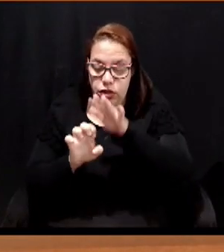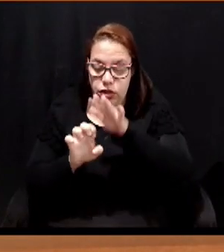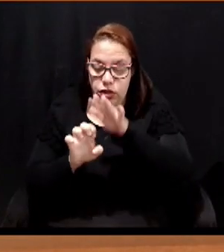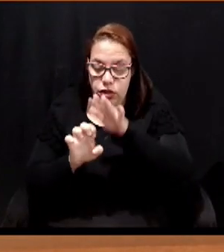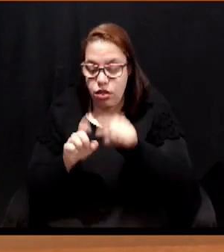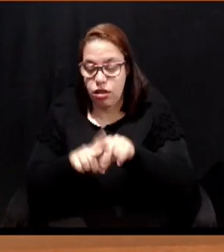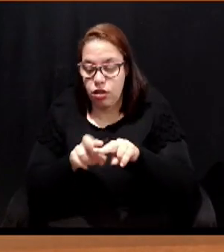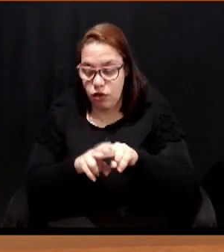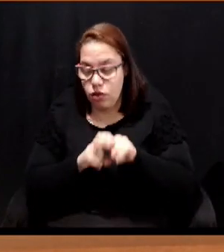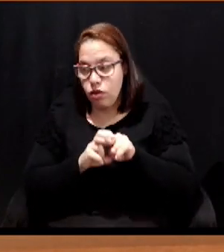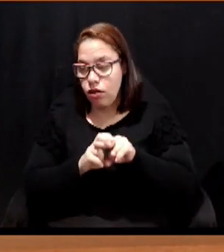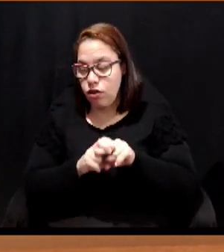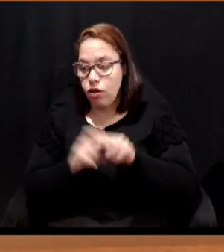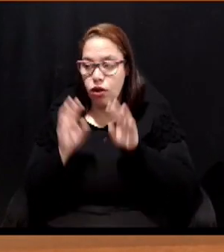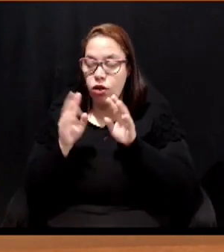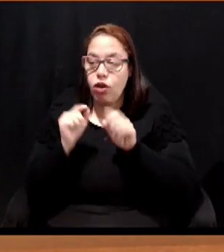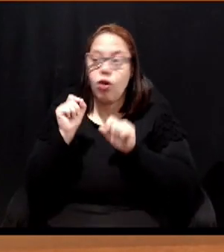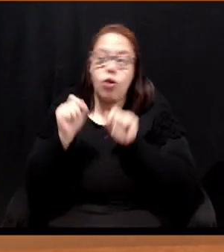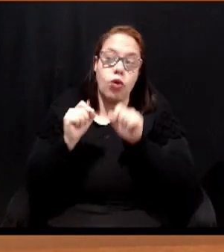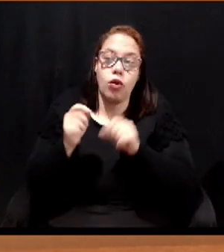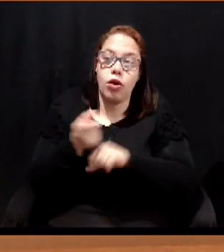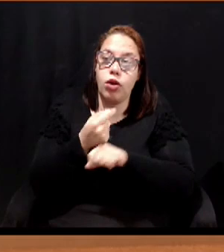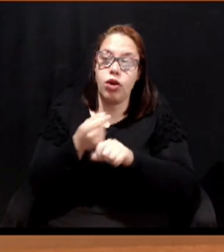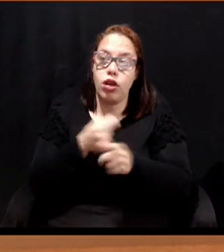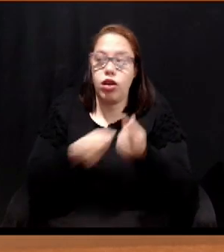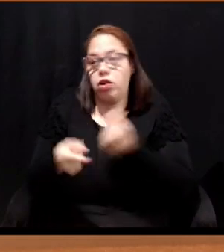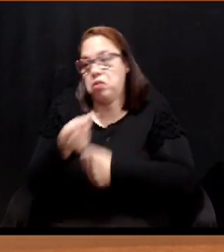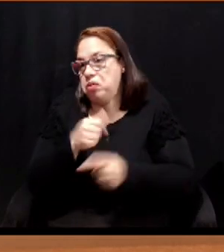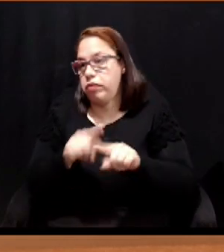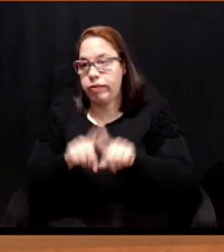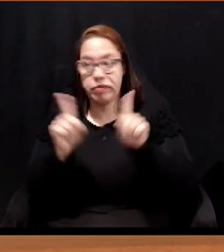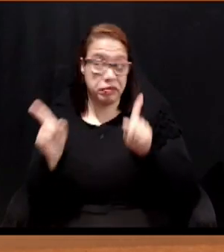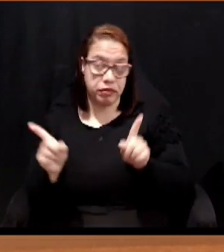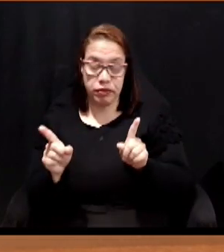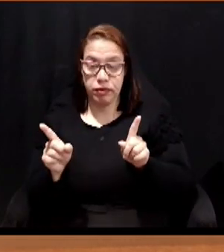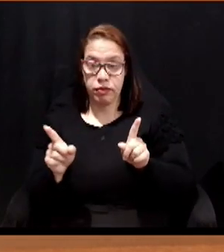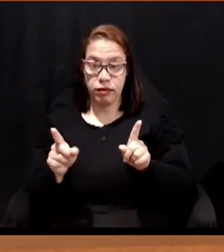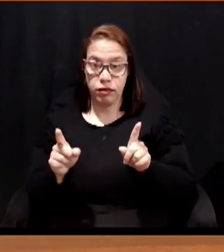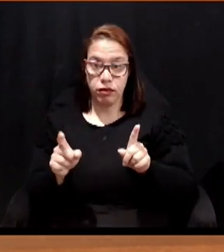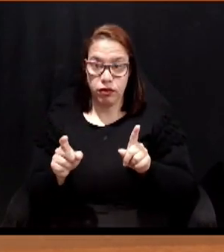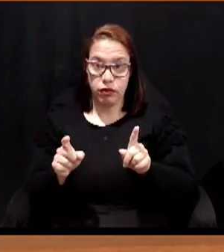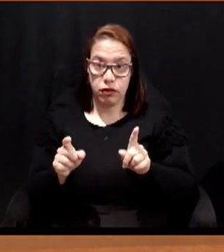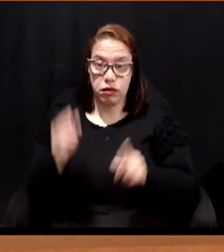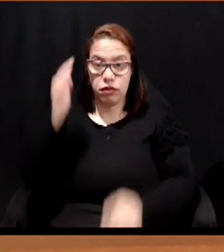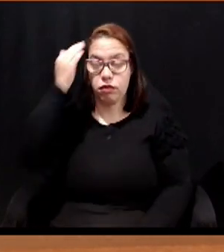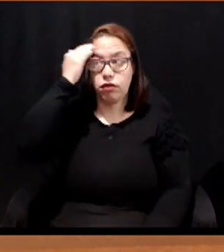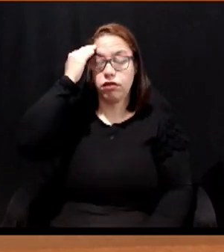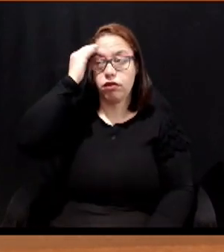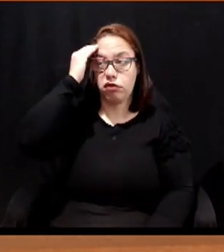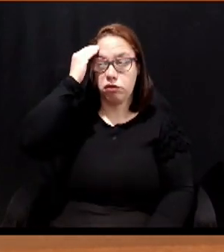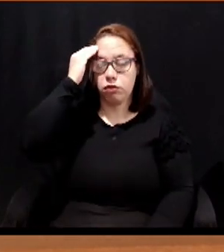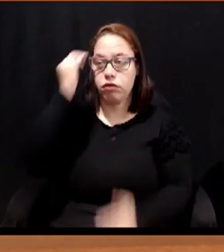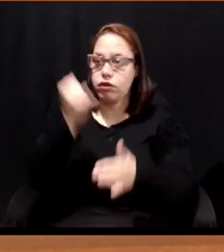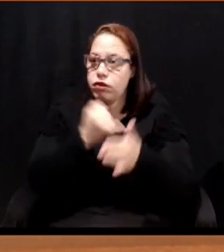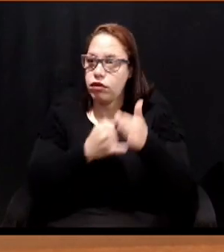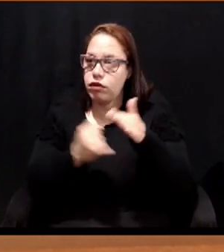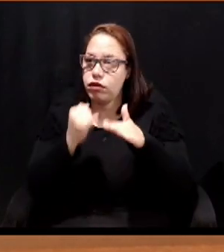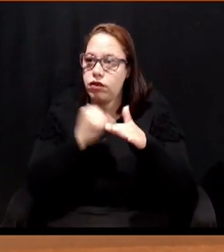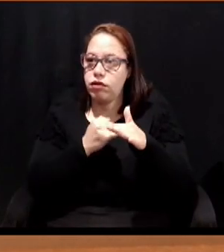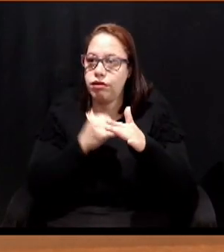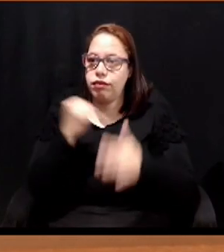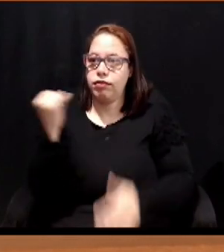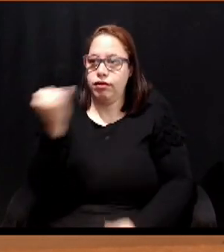que visam negócios, mas, ao mesmo tempo, tem esse entendimento institucional da